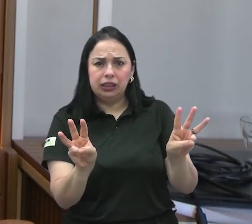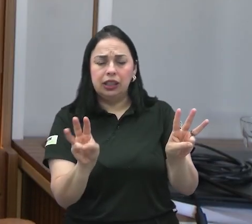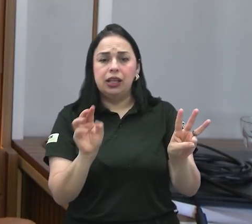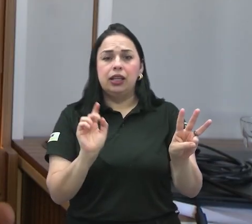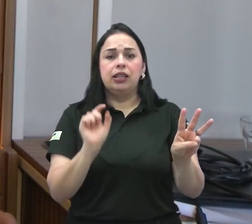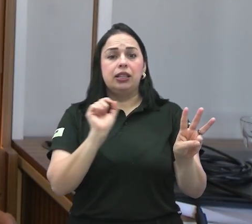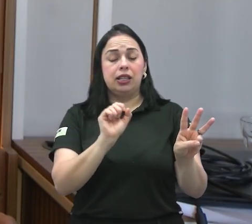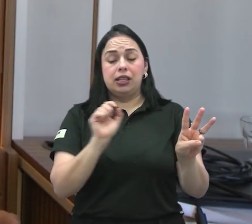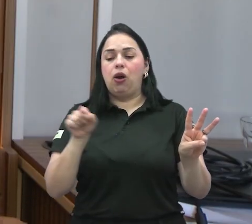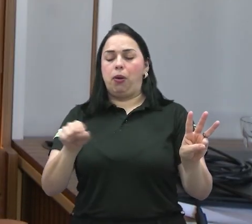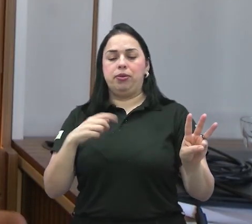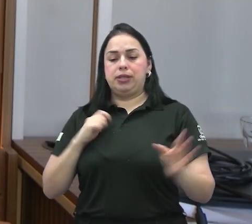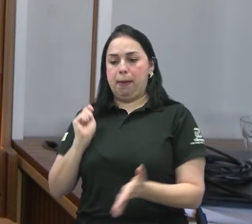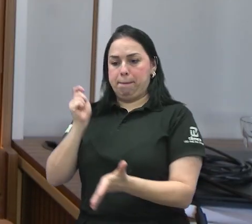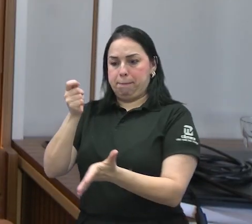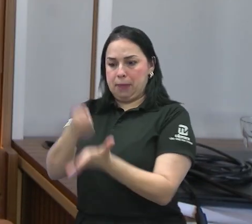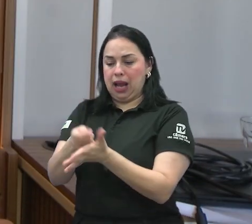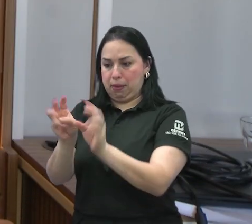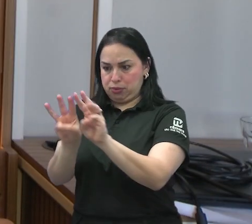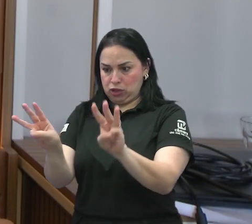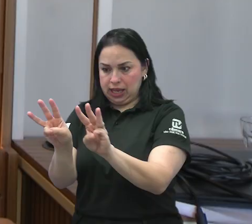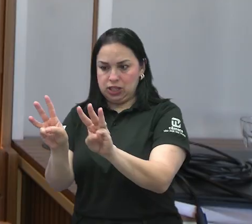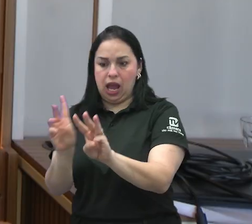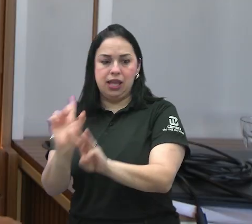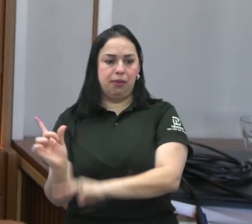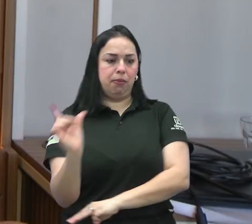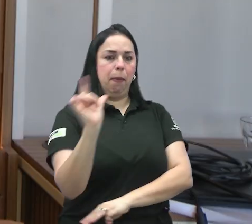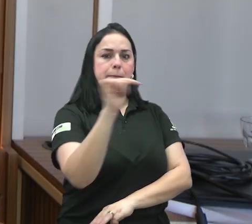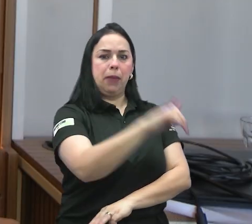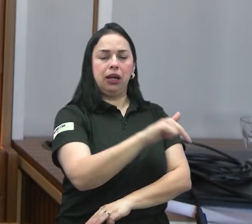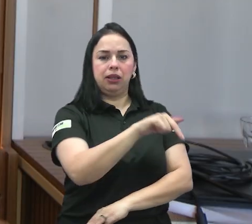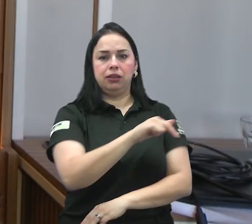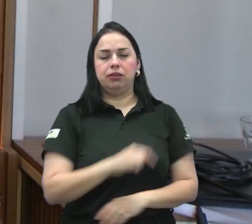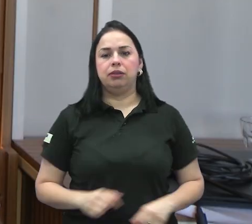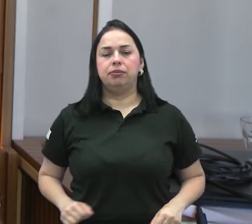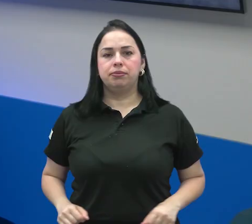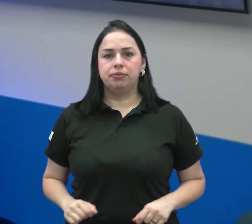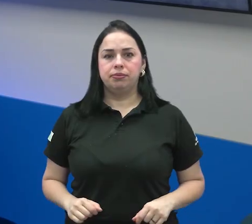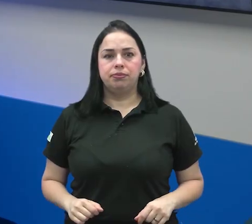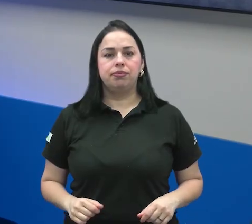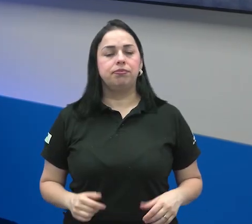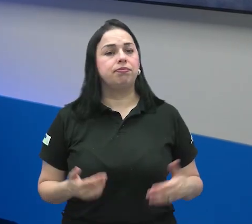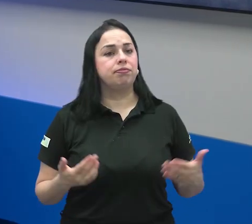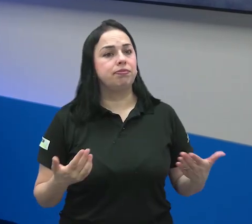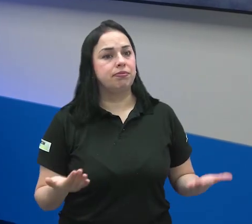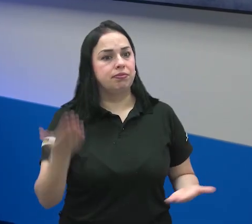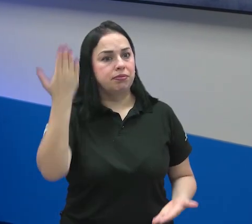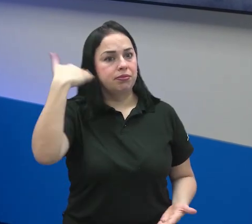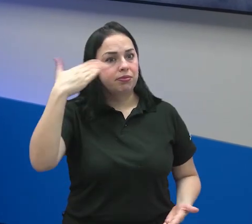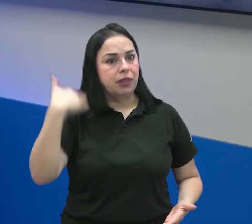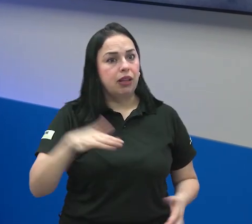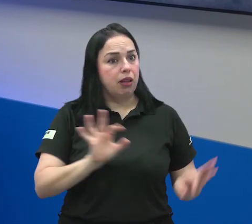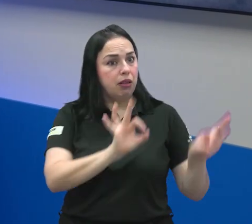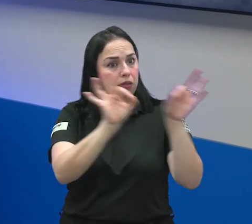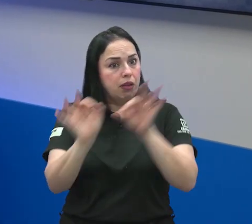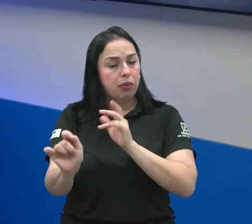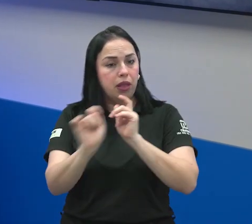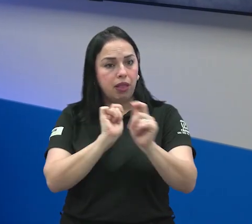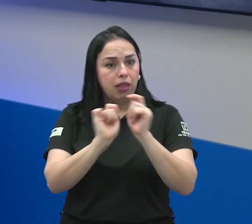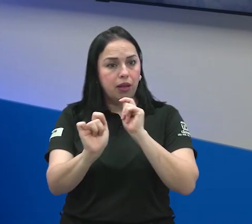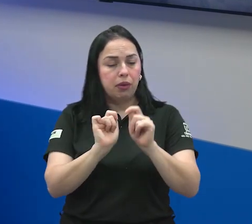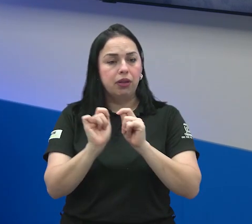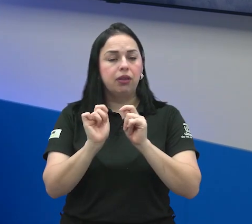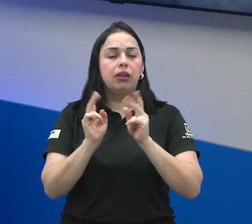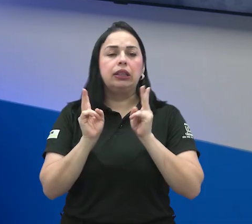LX, que só libera o pagamento para o vendedor quando o produto estiver em suas mãos. Érica, como vimos na matéria,